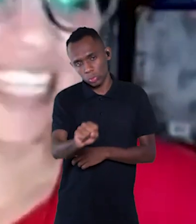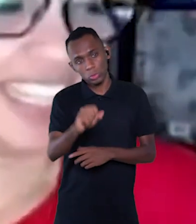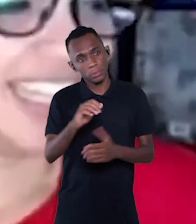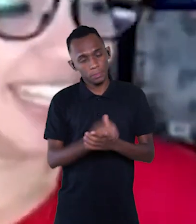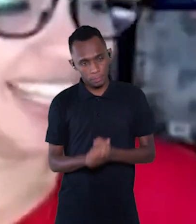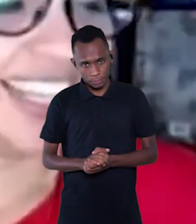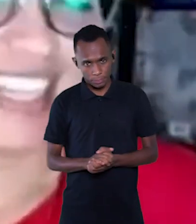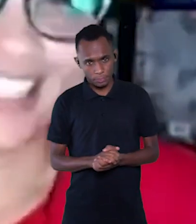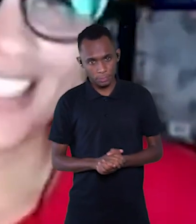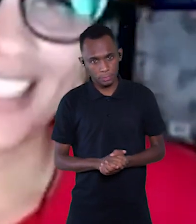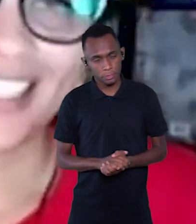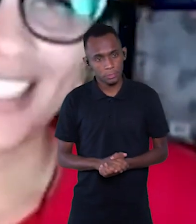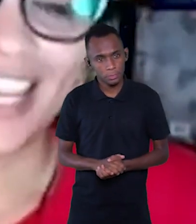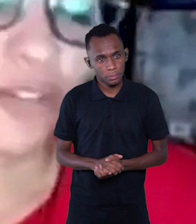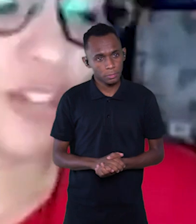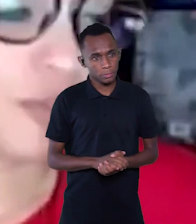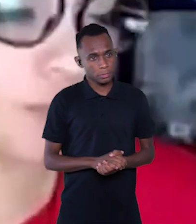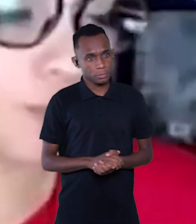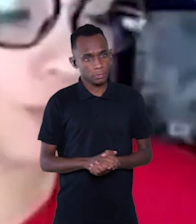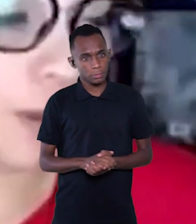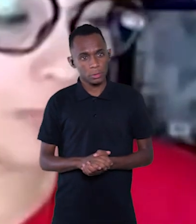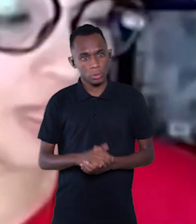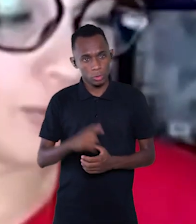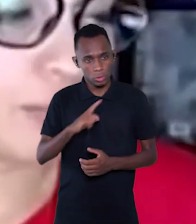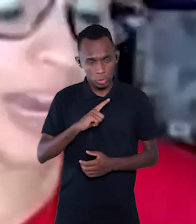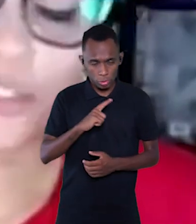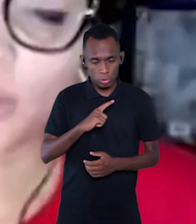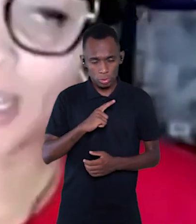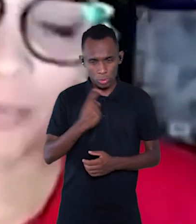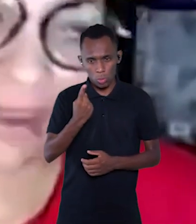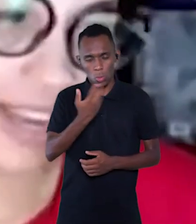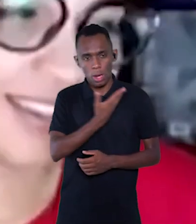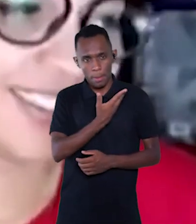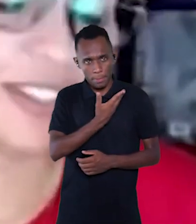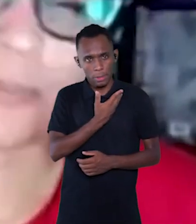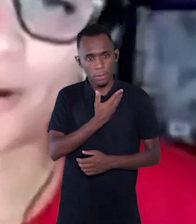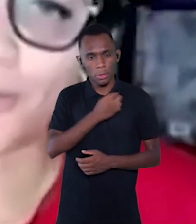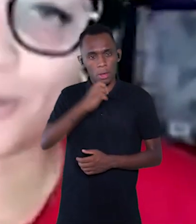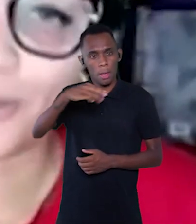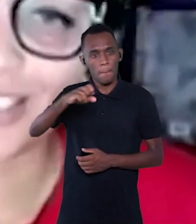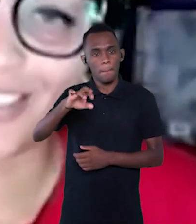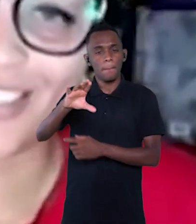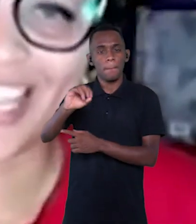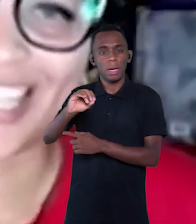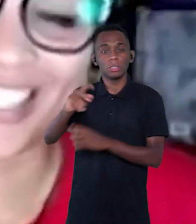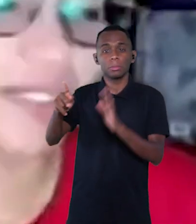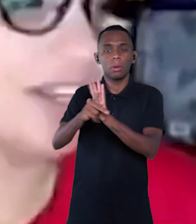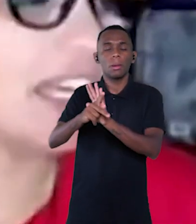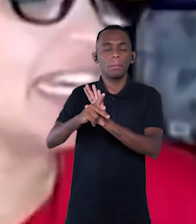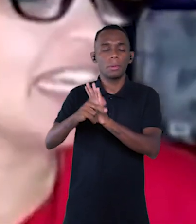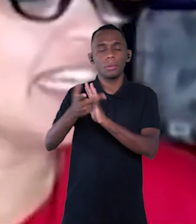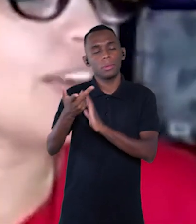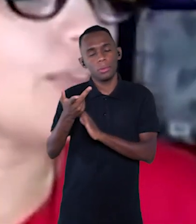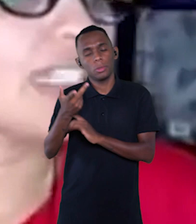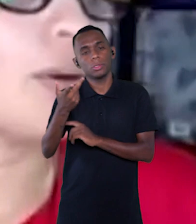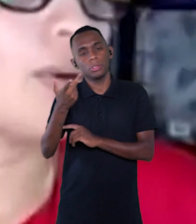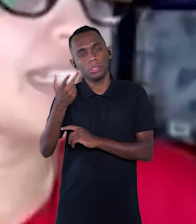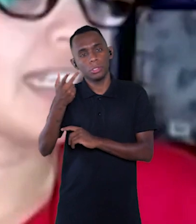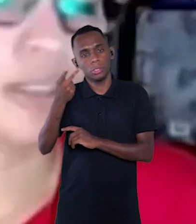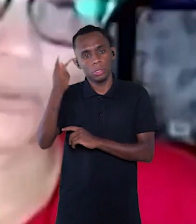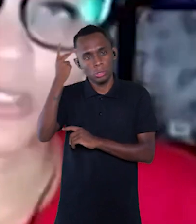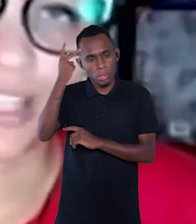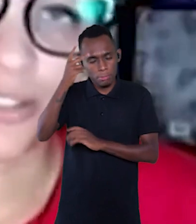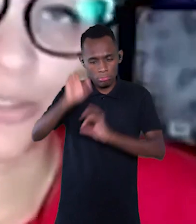de Saúde. Eu tive um amigo, Márcio Gaspar, de São Paulo, inclusive, querido, que fez